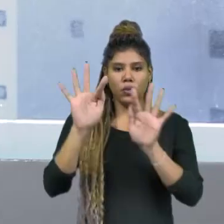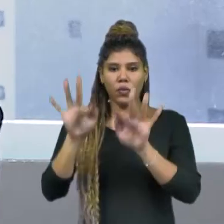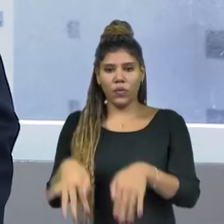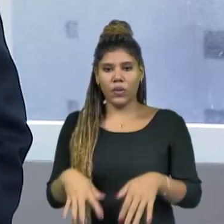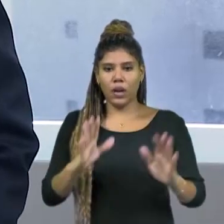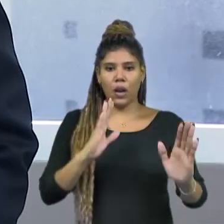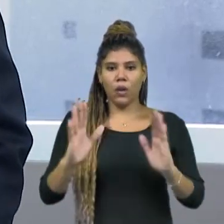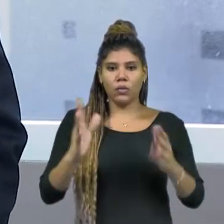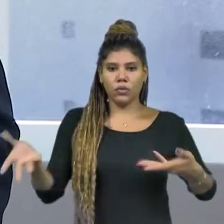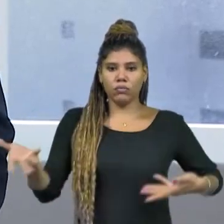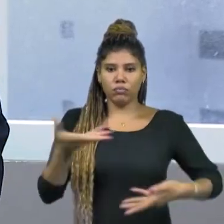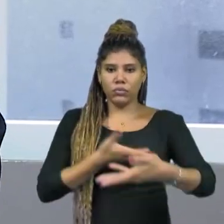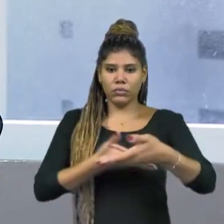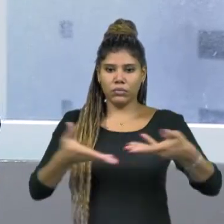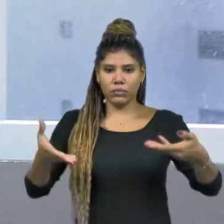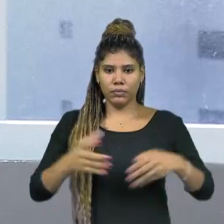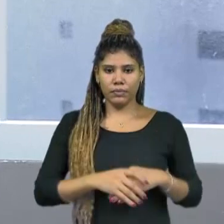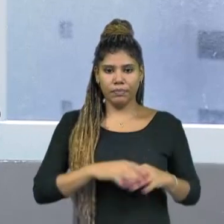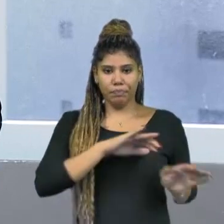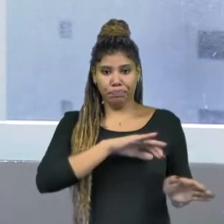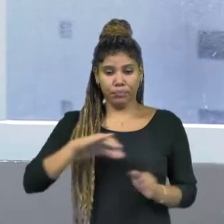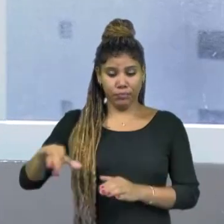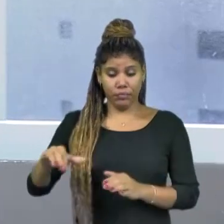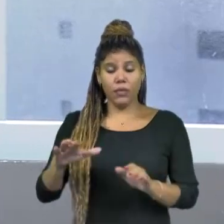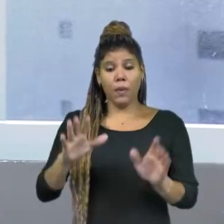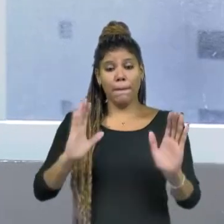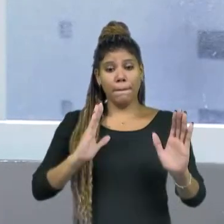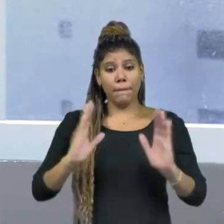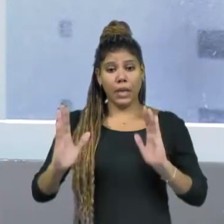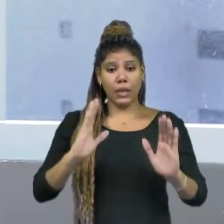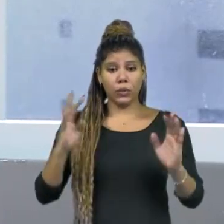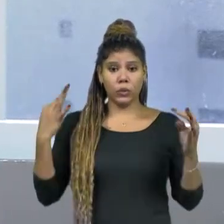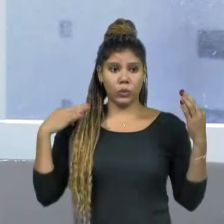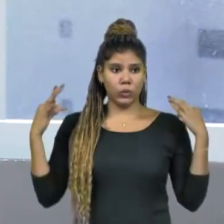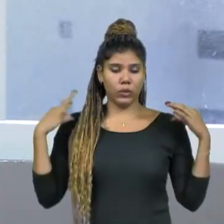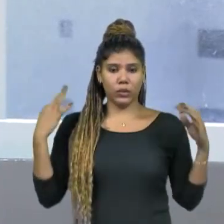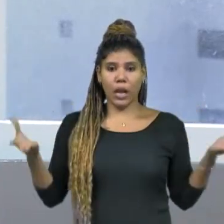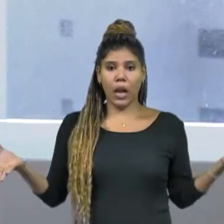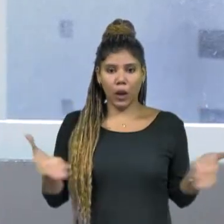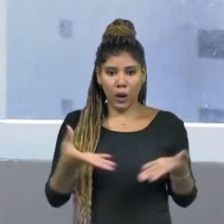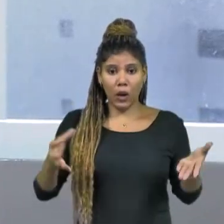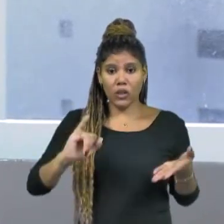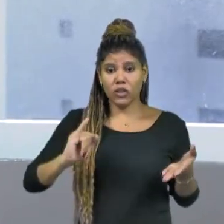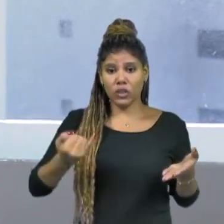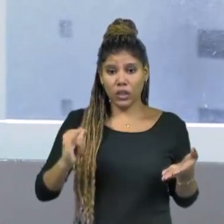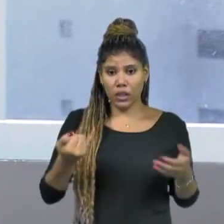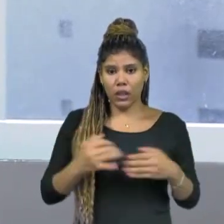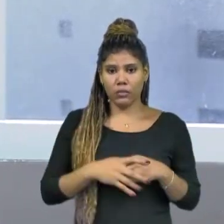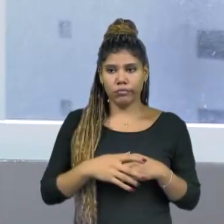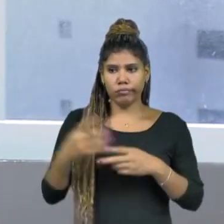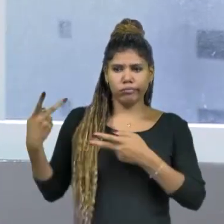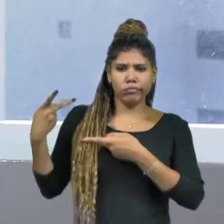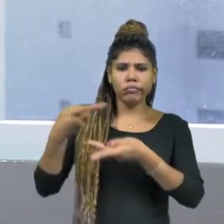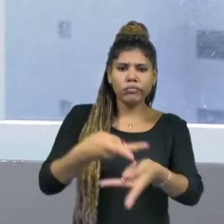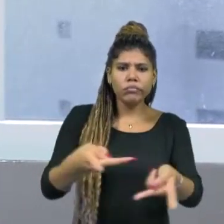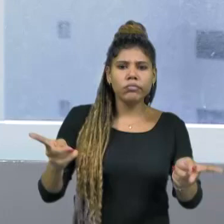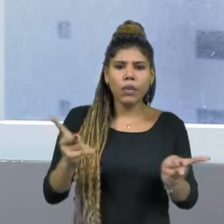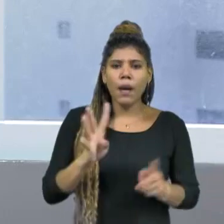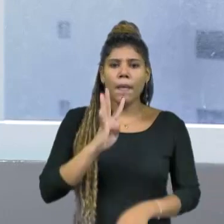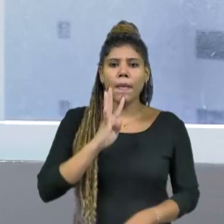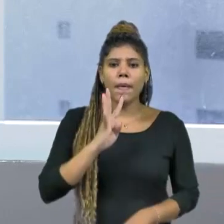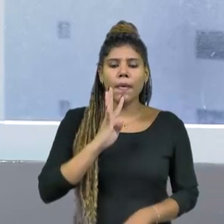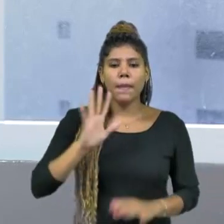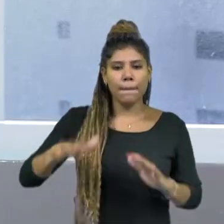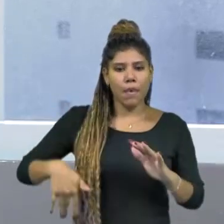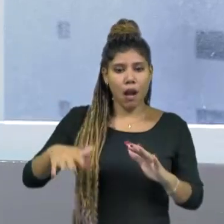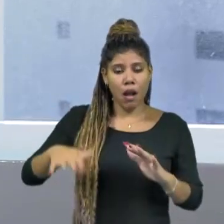O período de alta estação atrai milhares de turistas ao Ceará. Muitos deles vêm para aproveitar as praias da capital e do